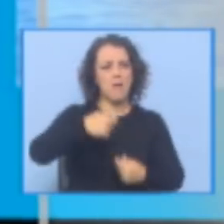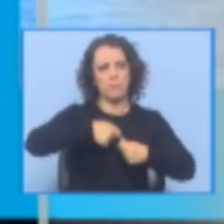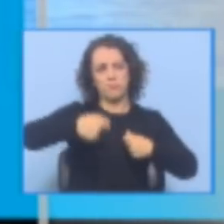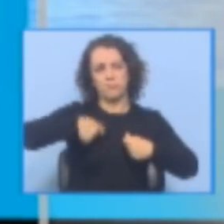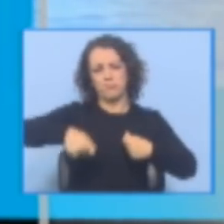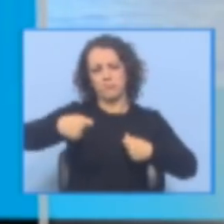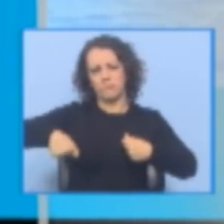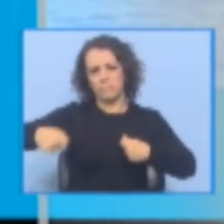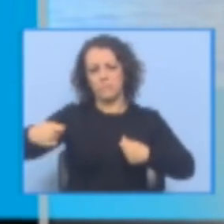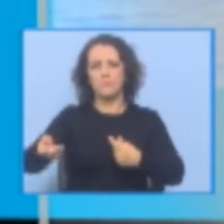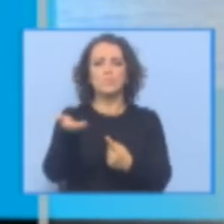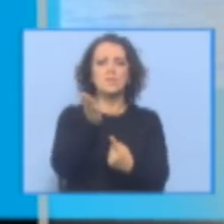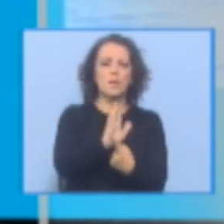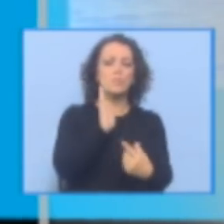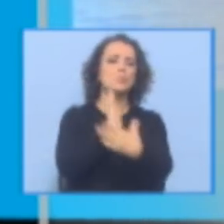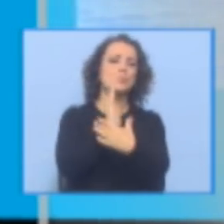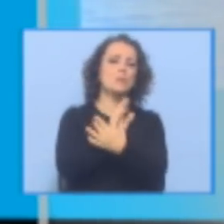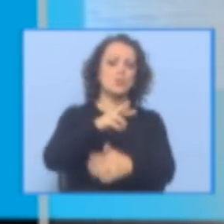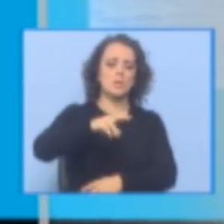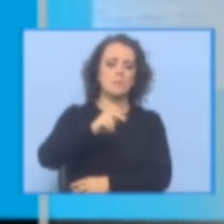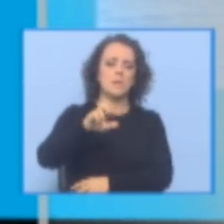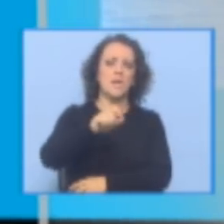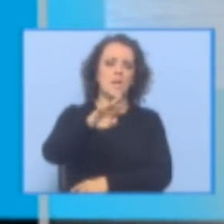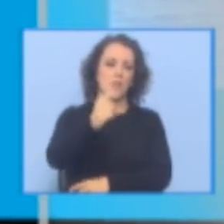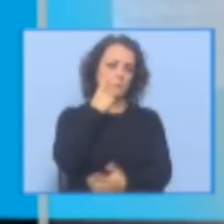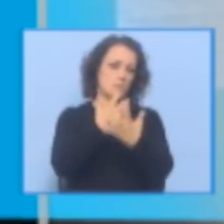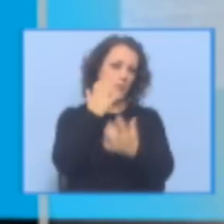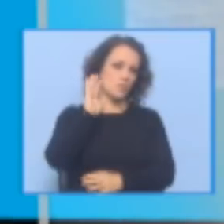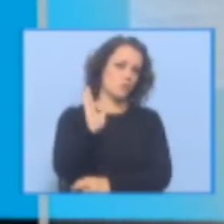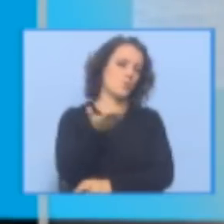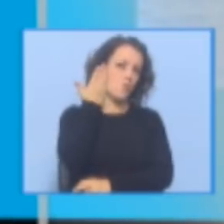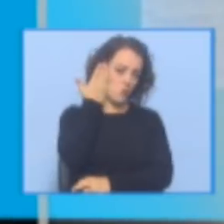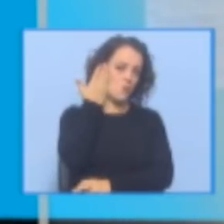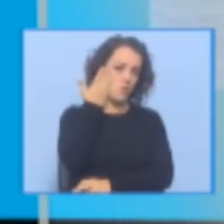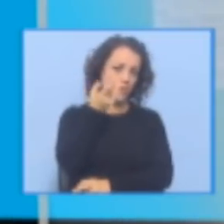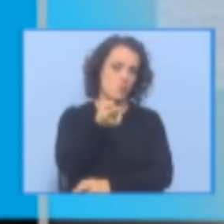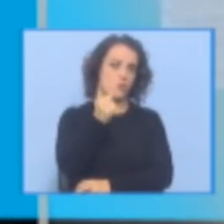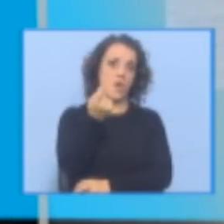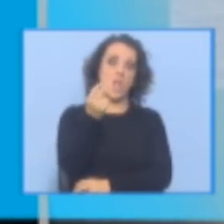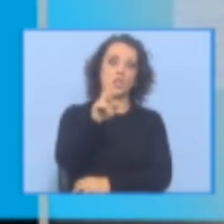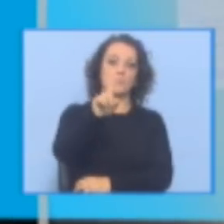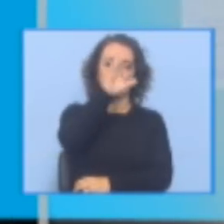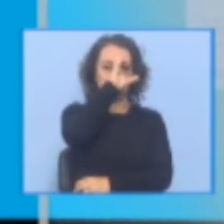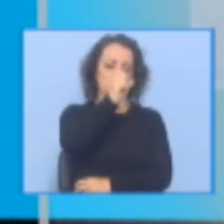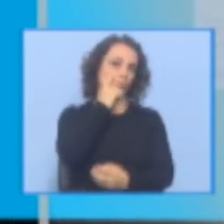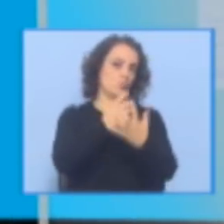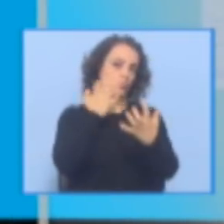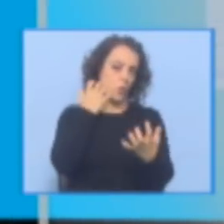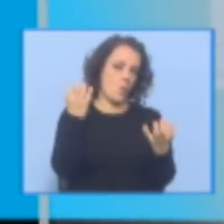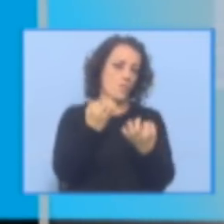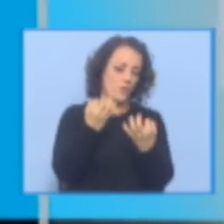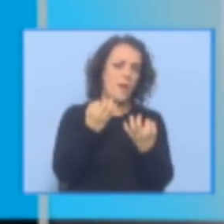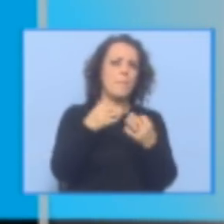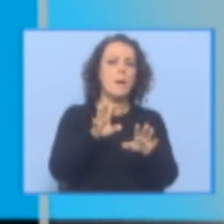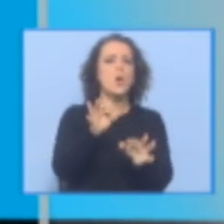tempo. A Operação Marquês é, obviamente, o mais notório, porque é aquele em que está envolvido um ex-primeiro-ministro, e em que o tempo